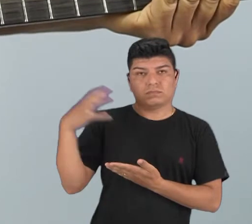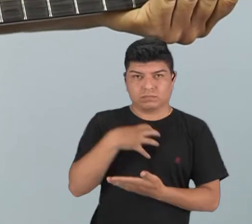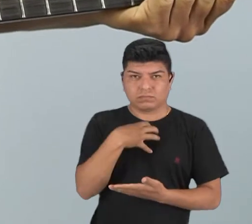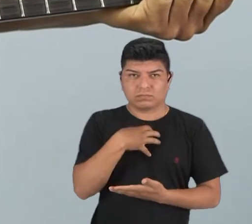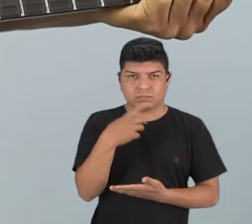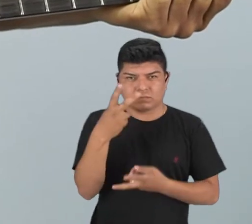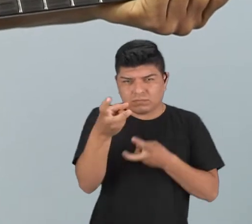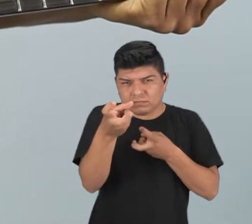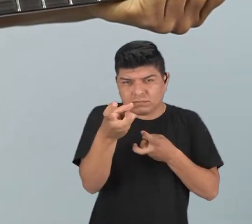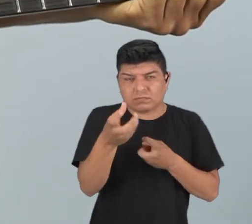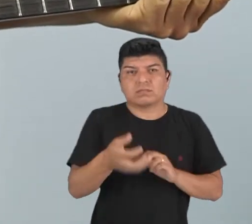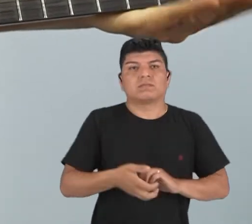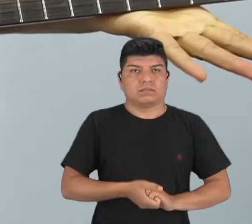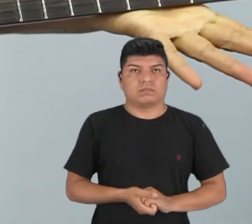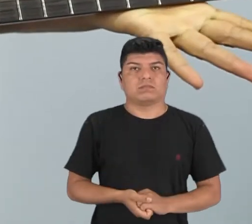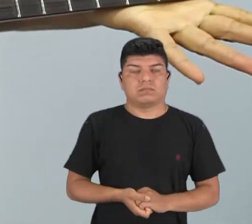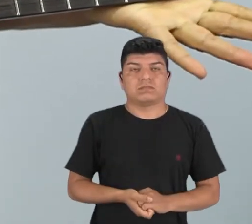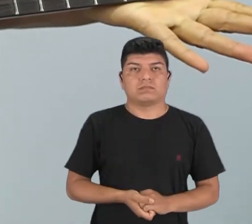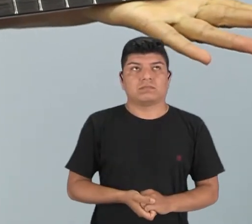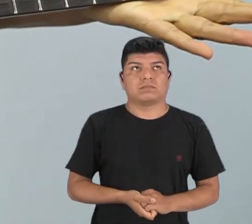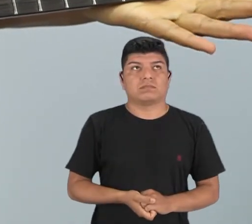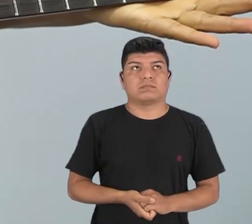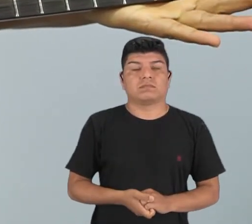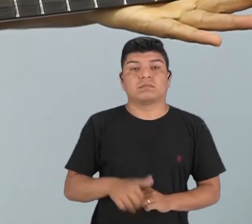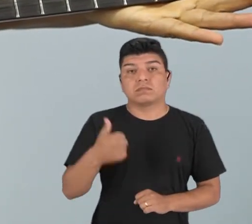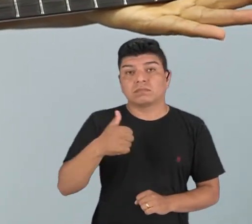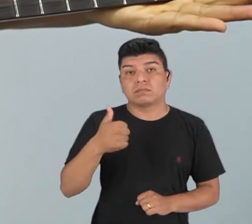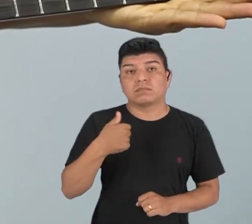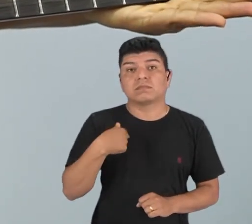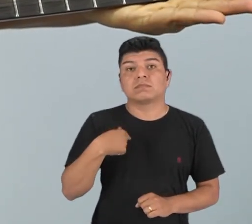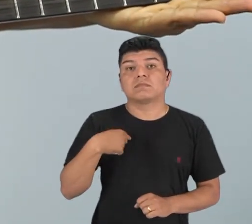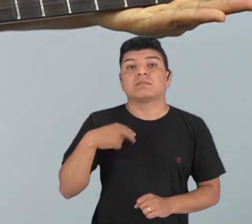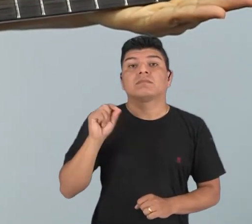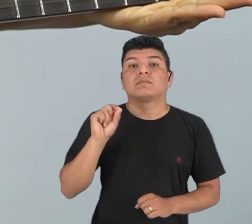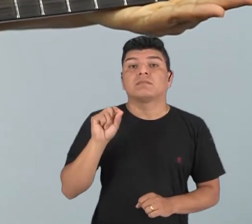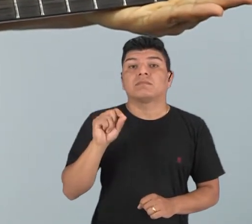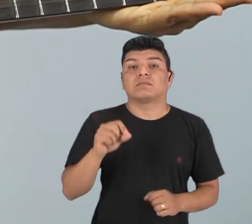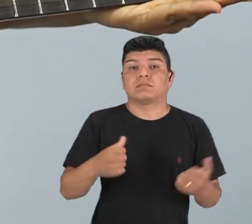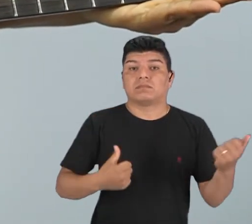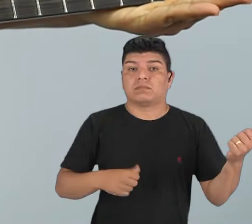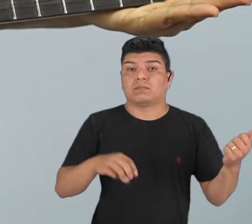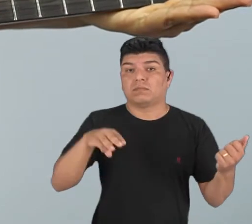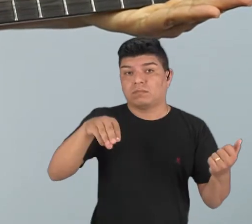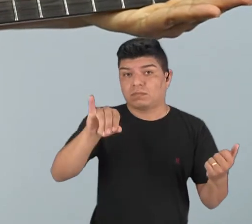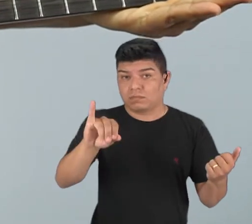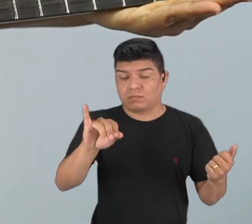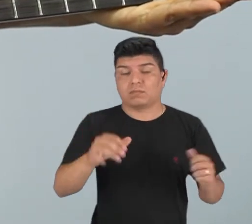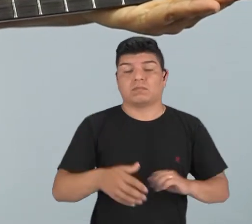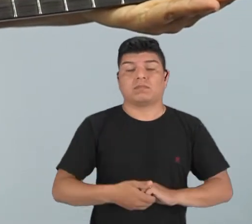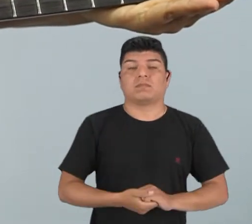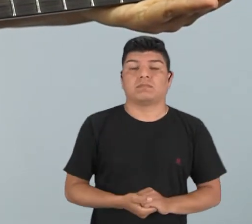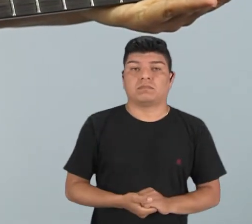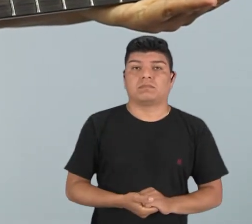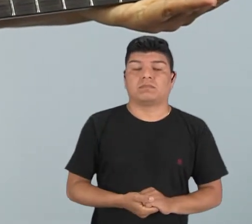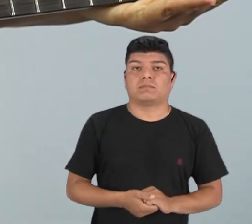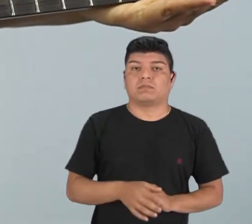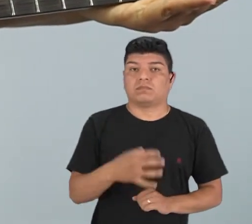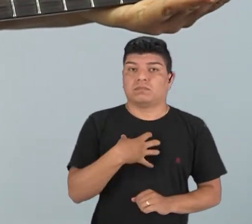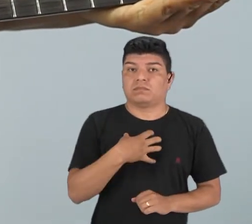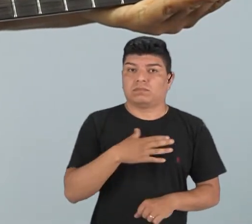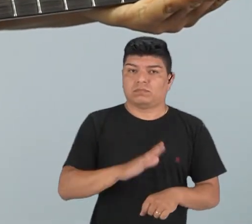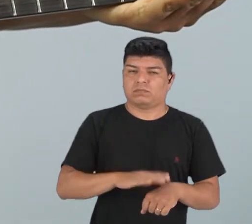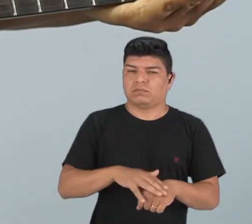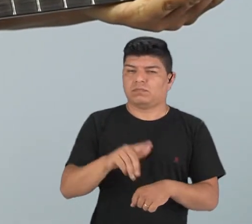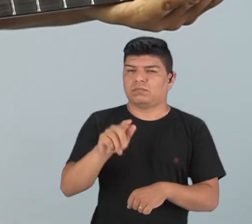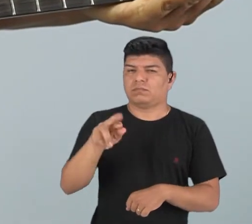Consegue perceber? Né? Essa primeira nota, essa nota dessa corda aqui, que é a nota Mi, é um som mais